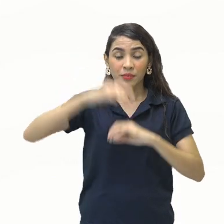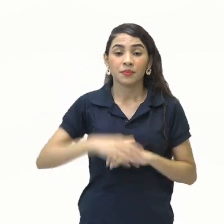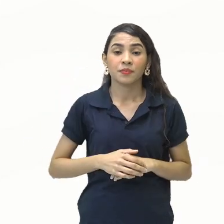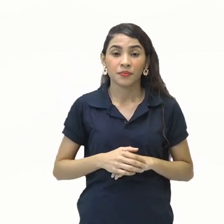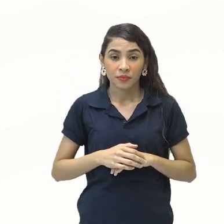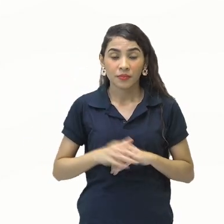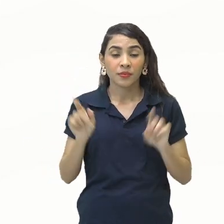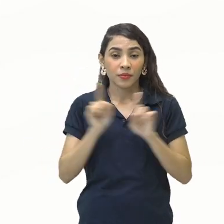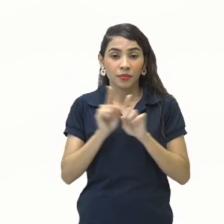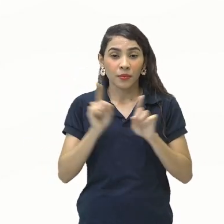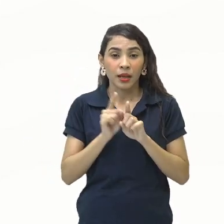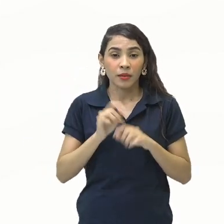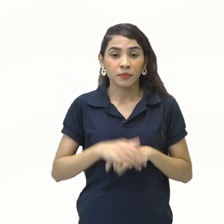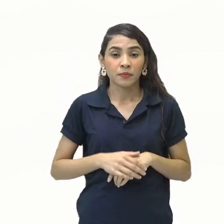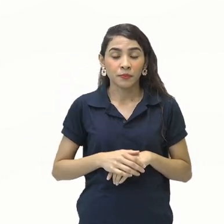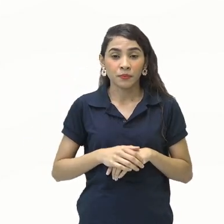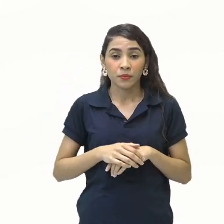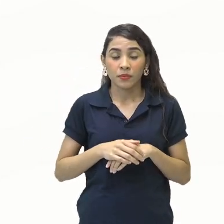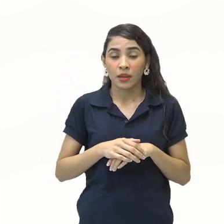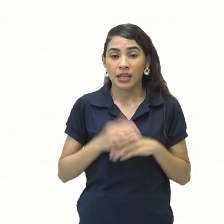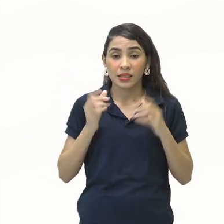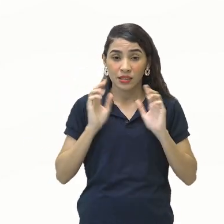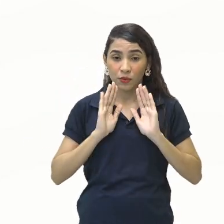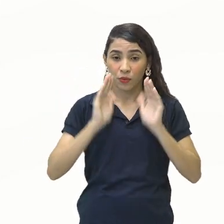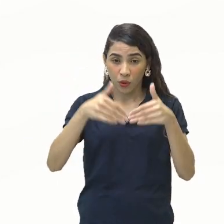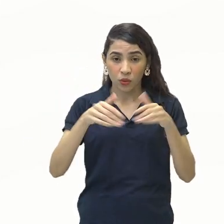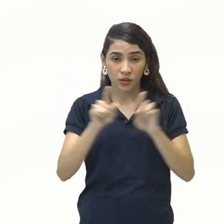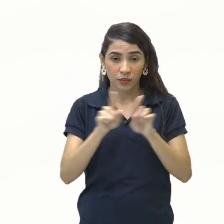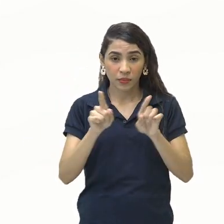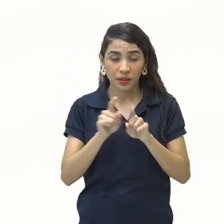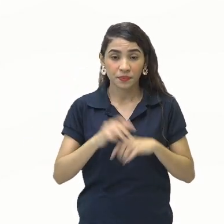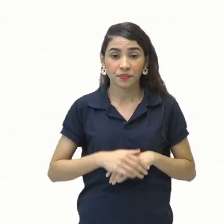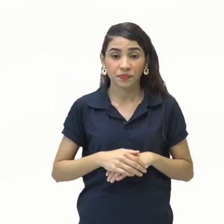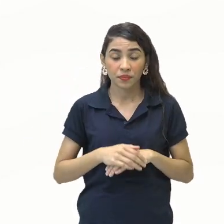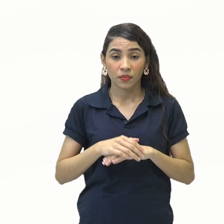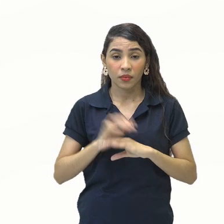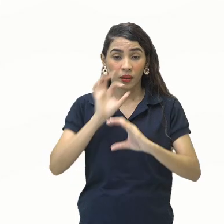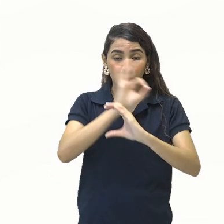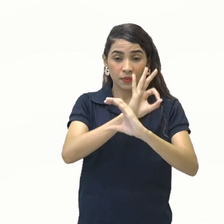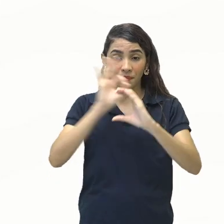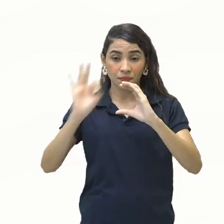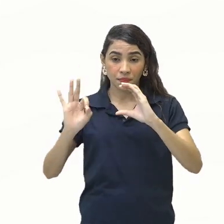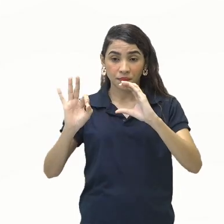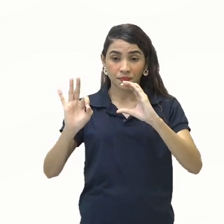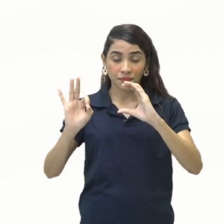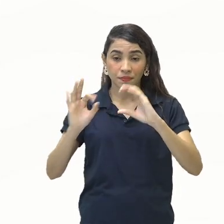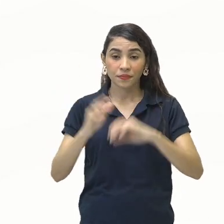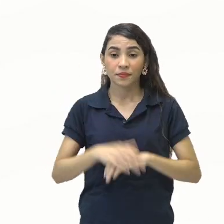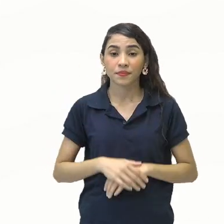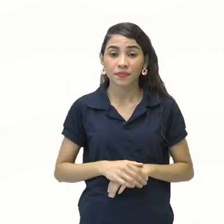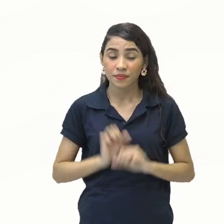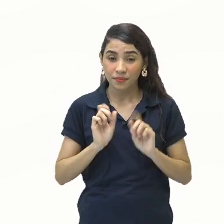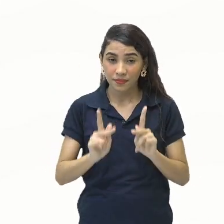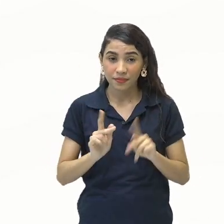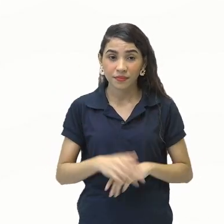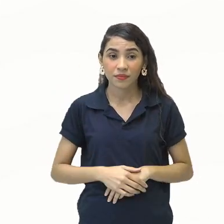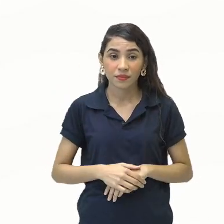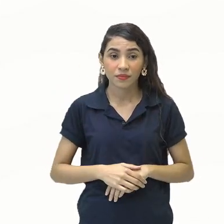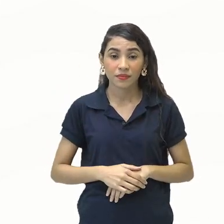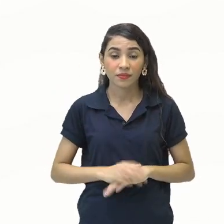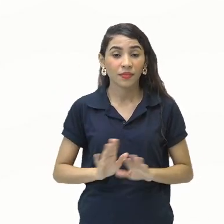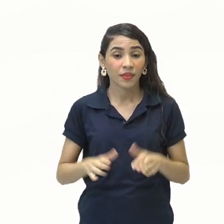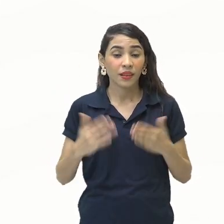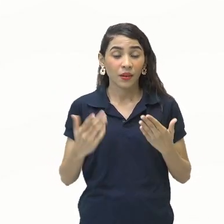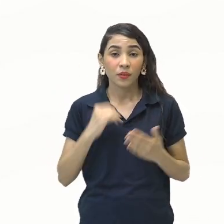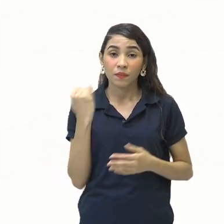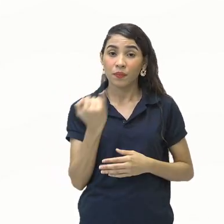estariam no mesmo plano, ou seja, do lado ali do carbono, tá bom? Então,